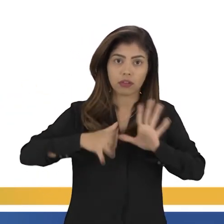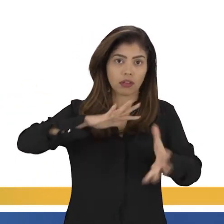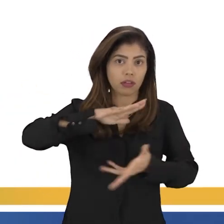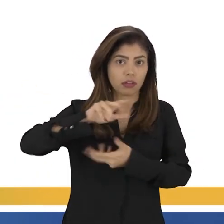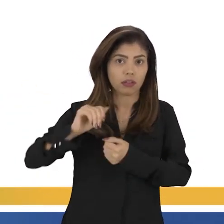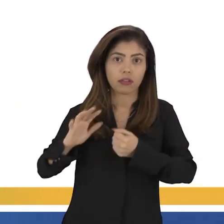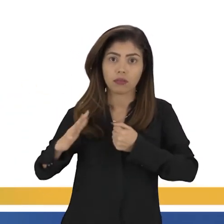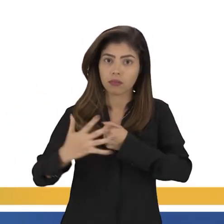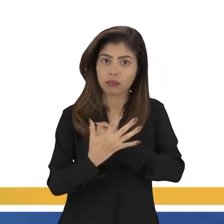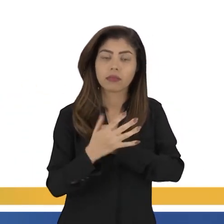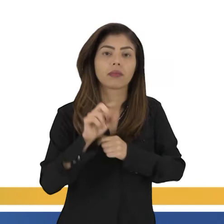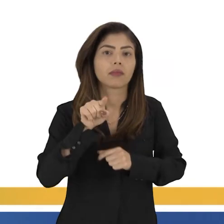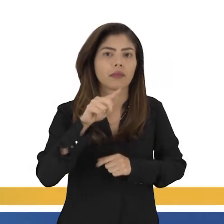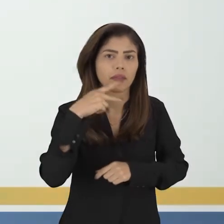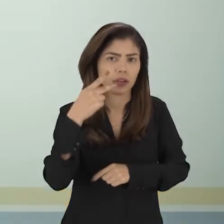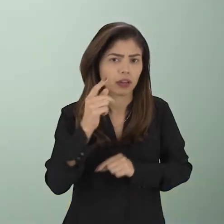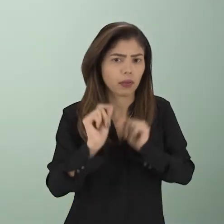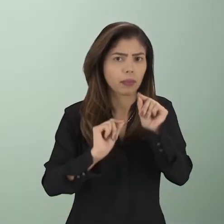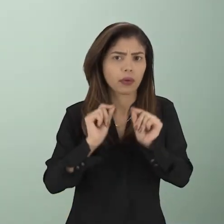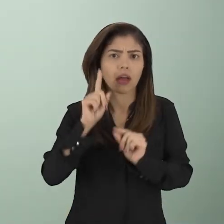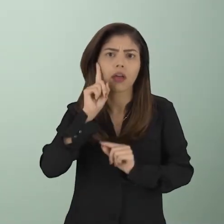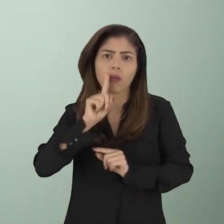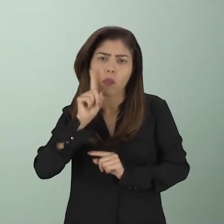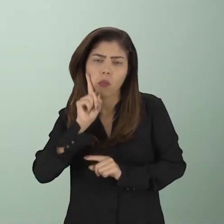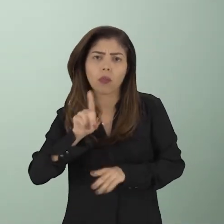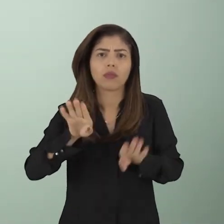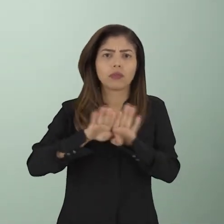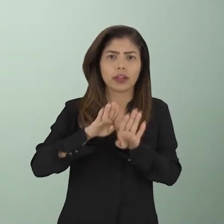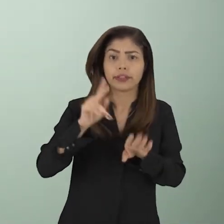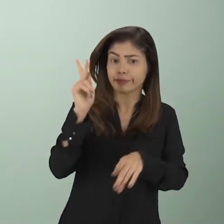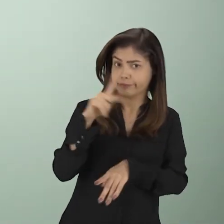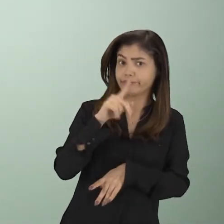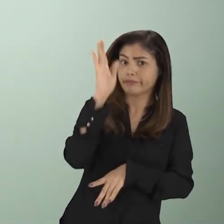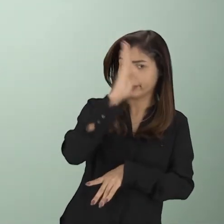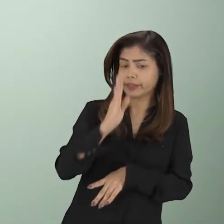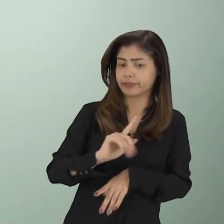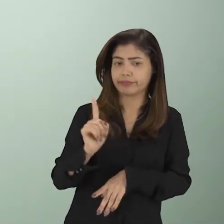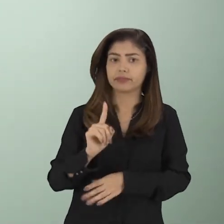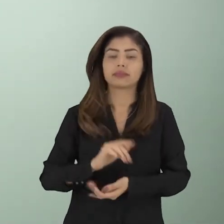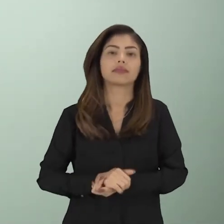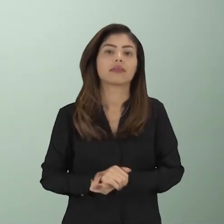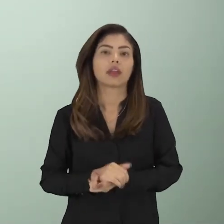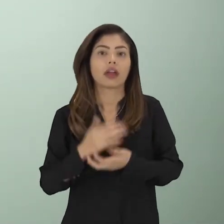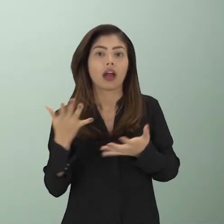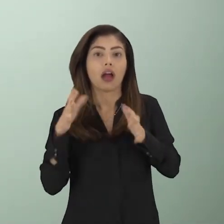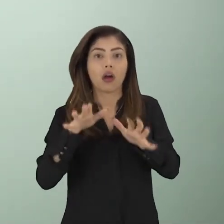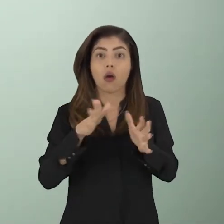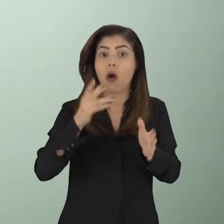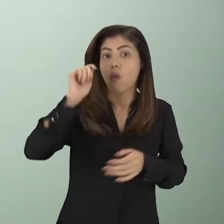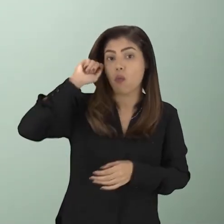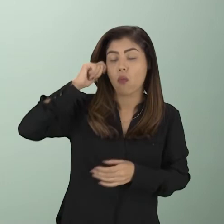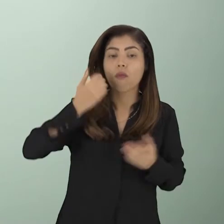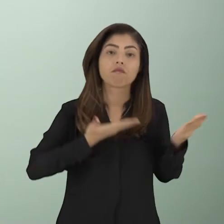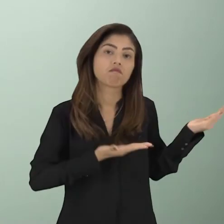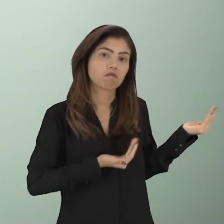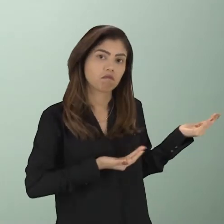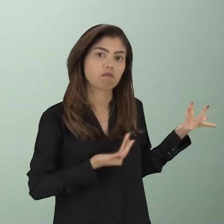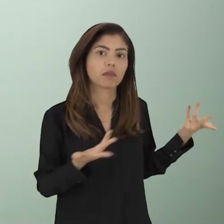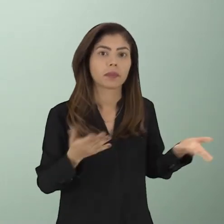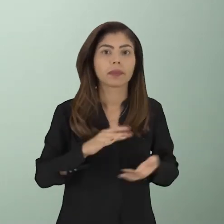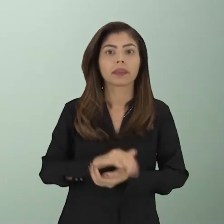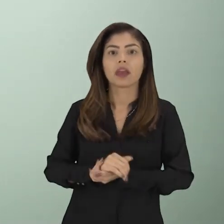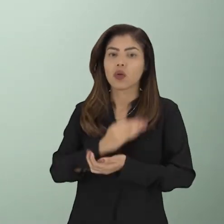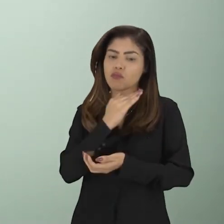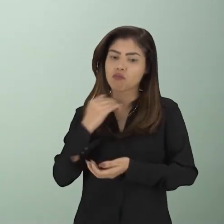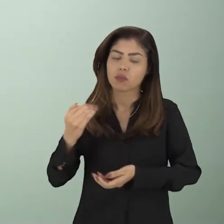coronavírus, né, que foi o caso de George Floyd, para falar dos Estados Unidos e não falar do Brasil. Então, assim, é o caso de um cidadão negro que morreu